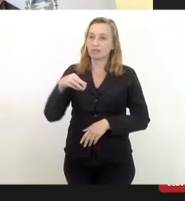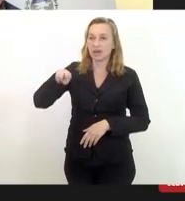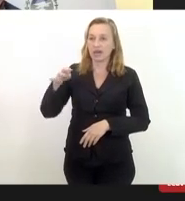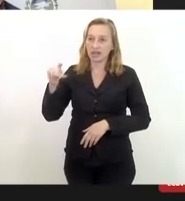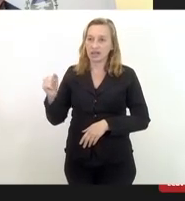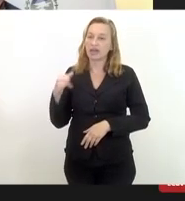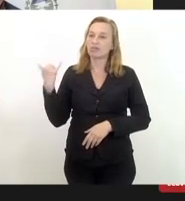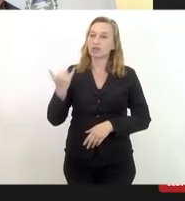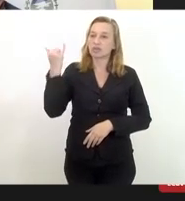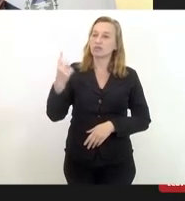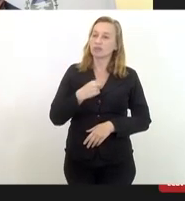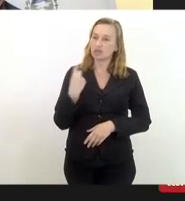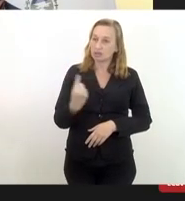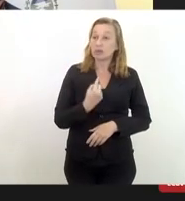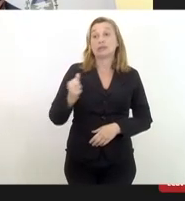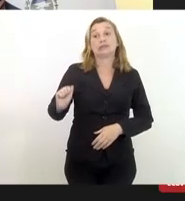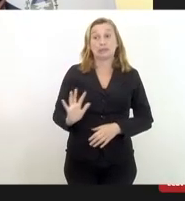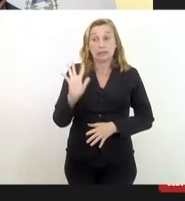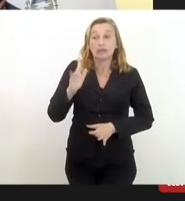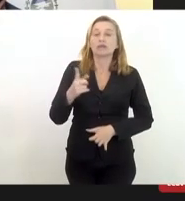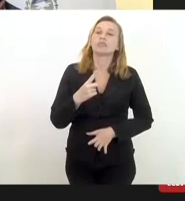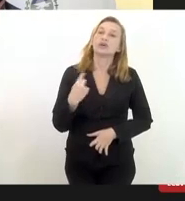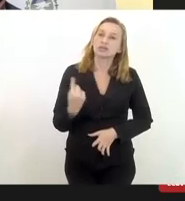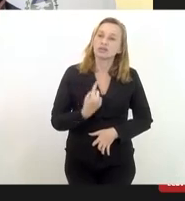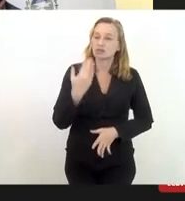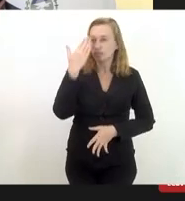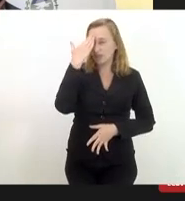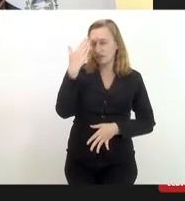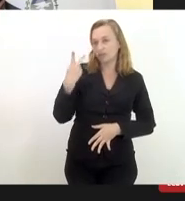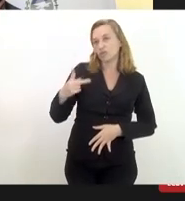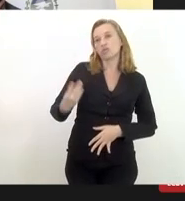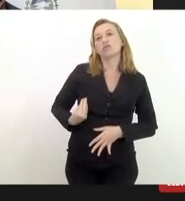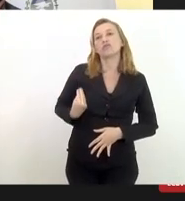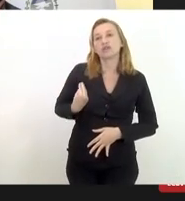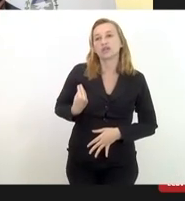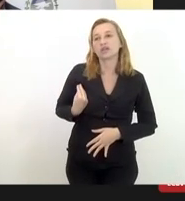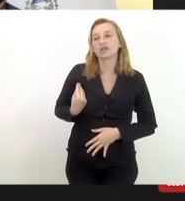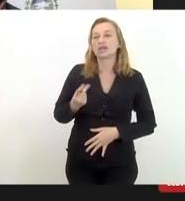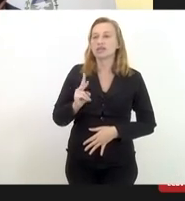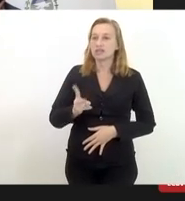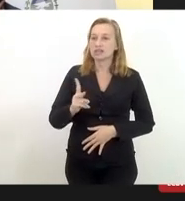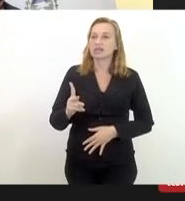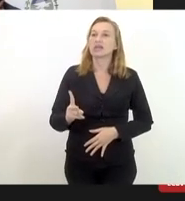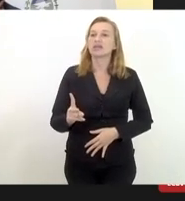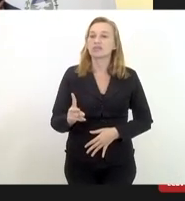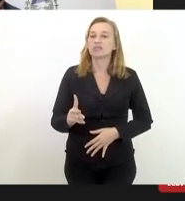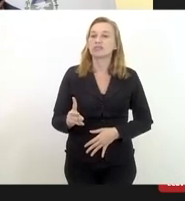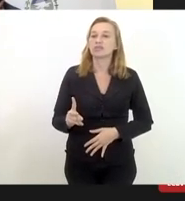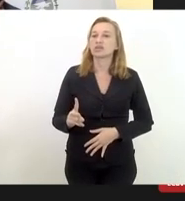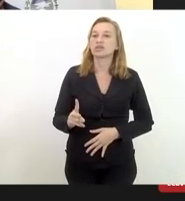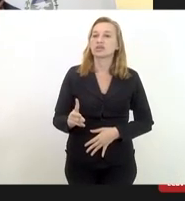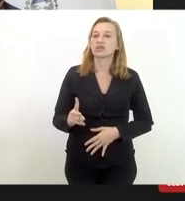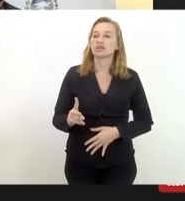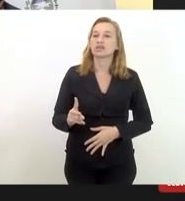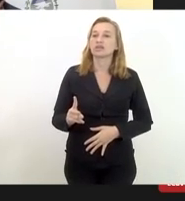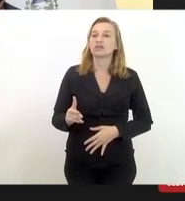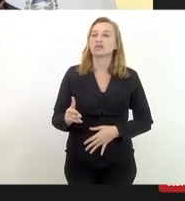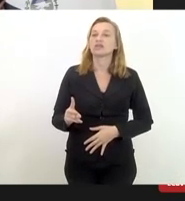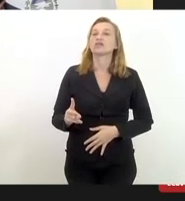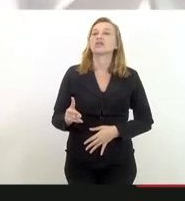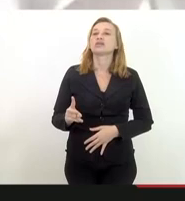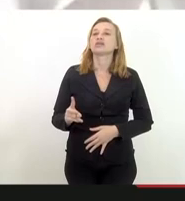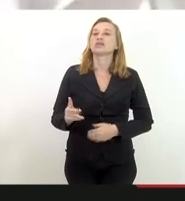e muito caro para nós. Tá? Obrigada pela sua presença. O senhor é sempre presente nas nossas audiências e é muito